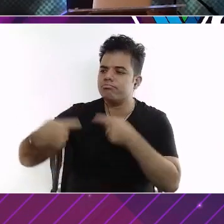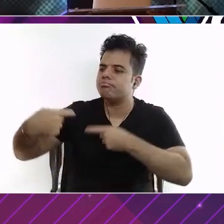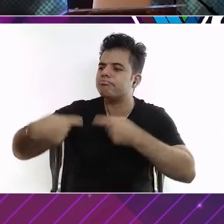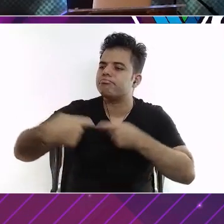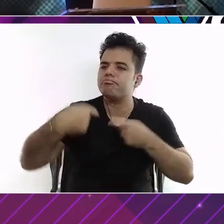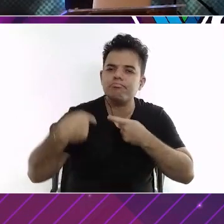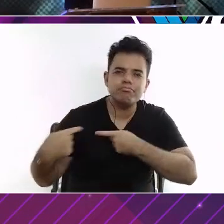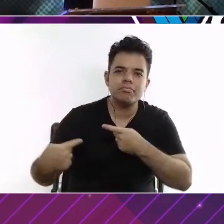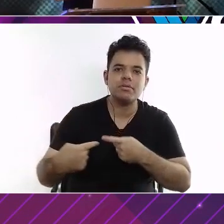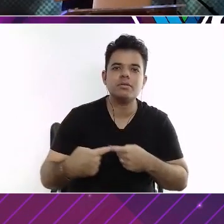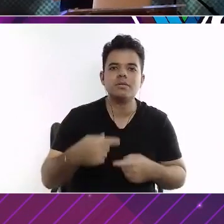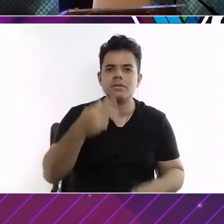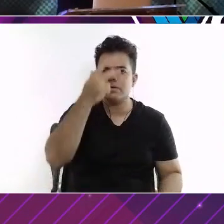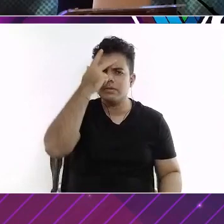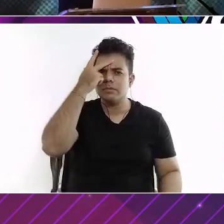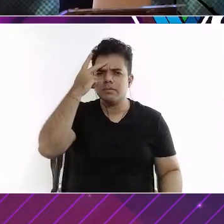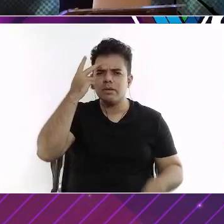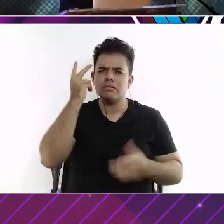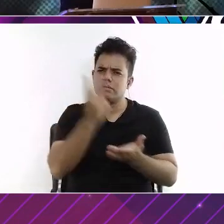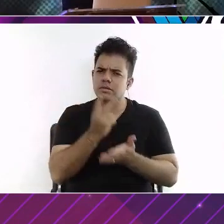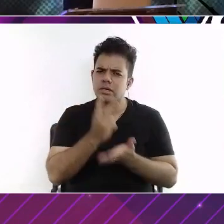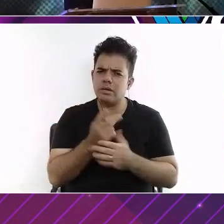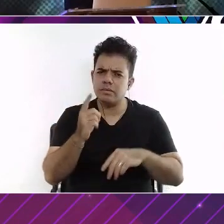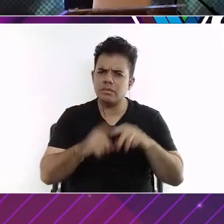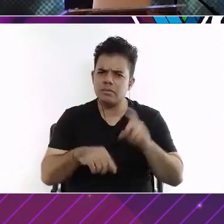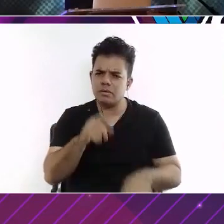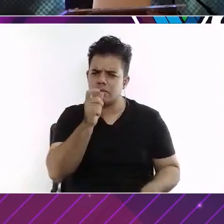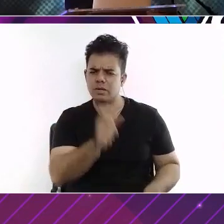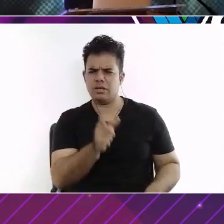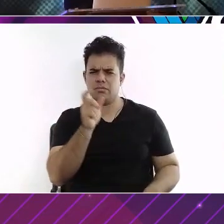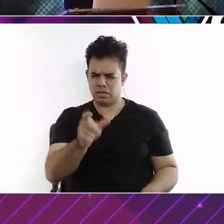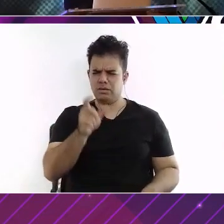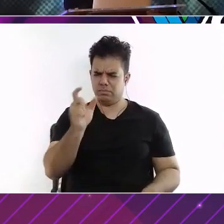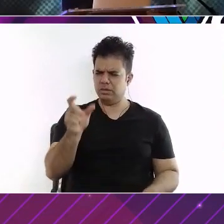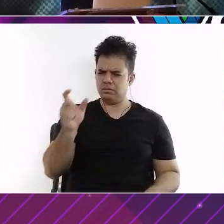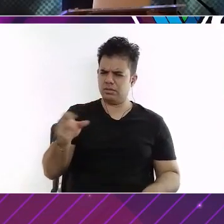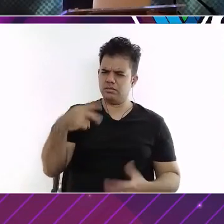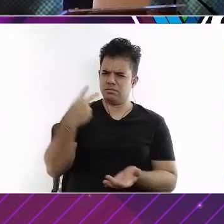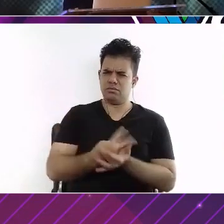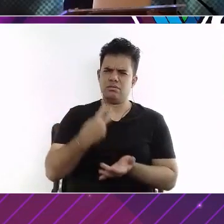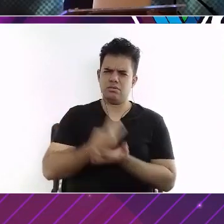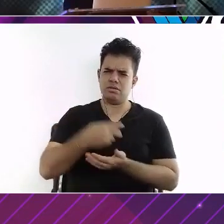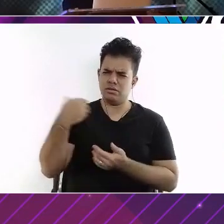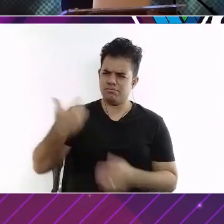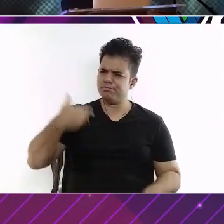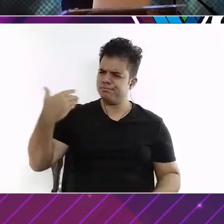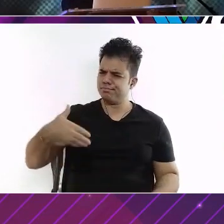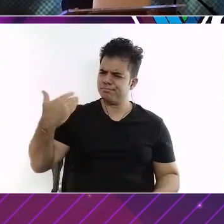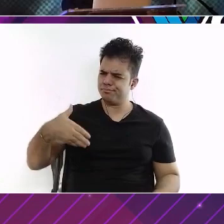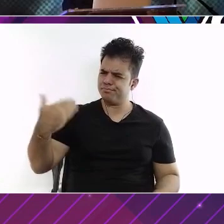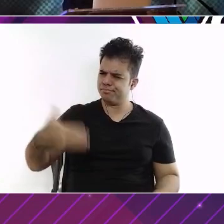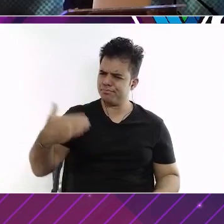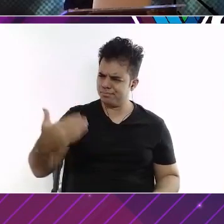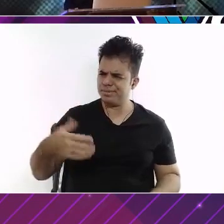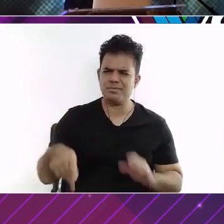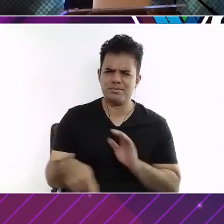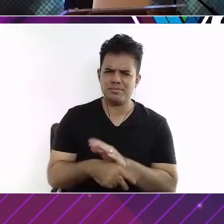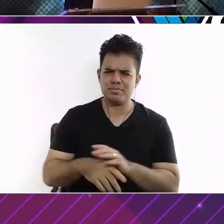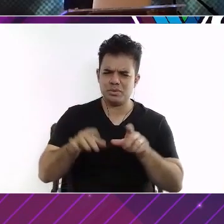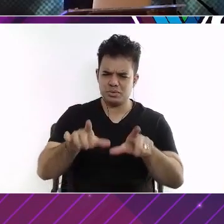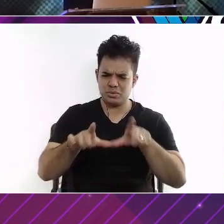tanto palavrão na documentação de código. Tu chegasse a ver essa, Bruno? Visse essa discussão de palavrões na documentação de